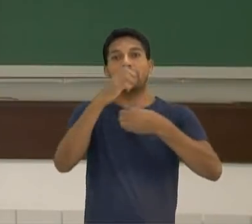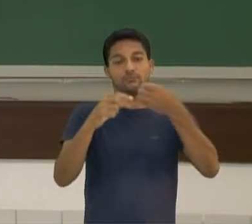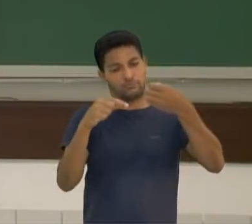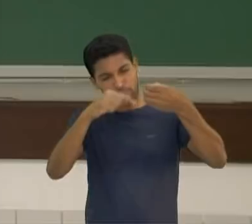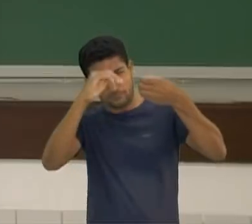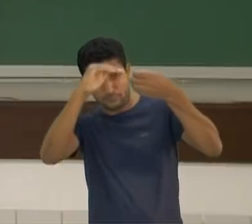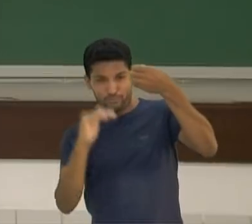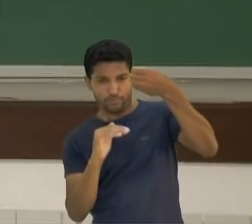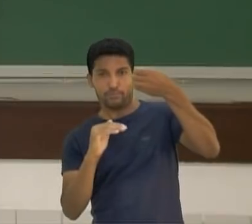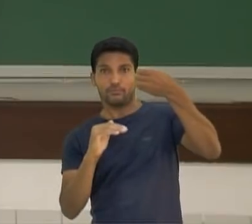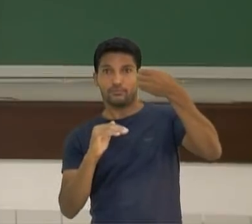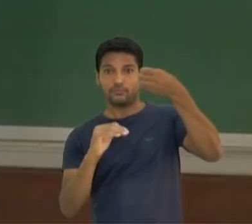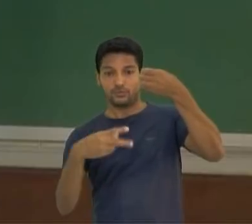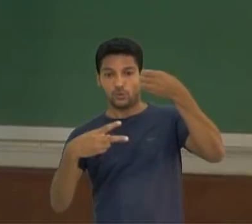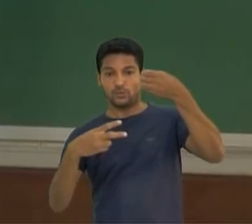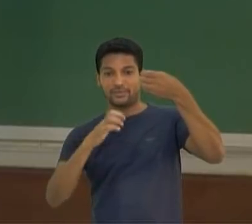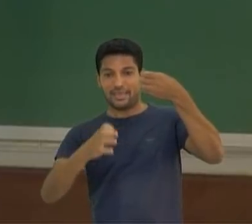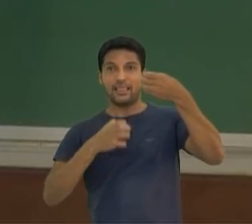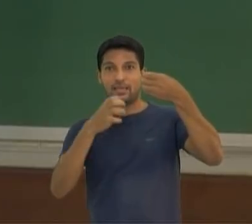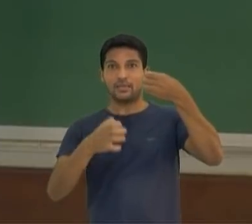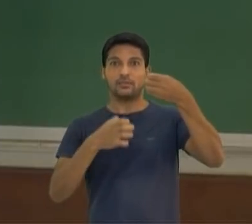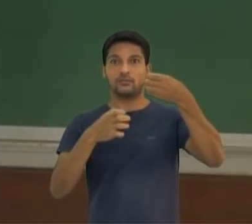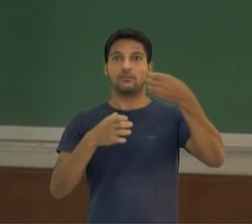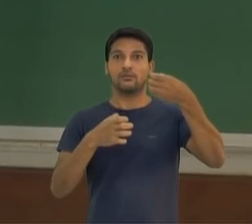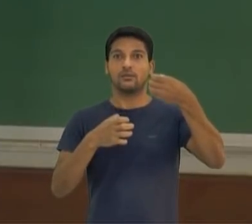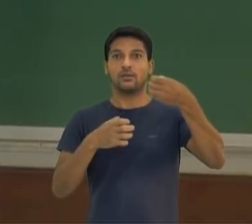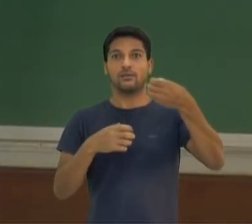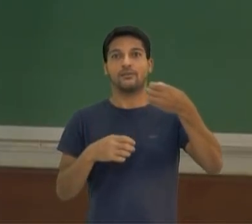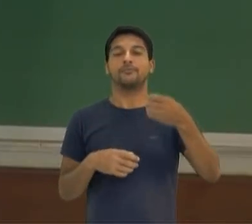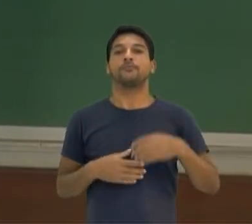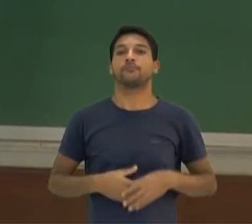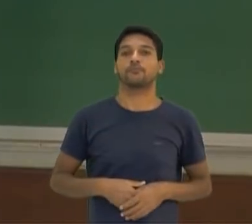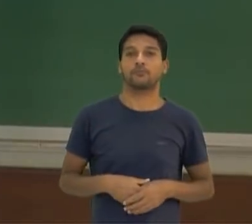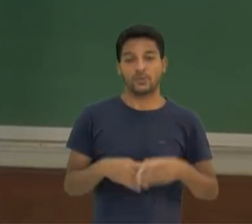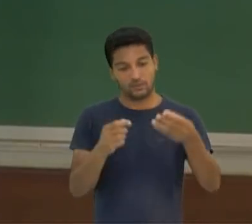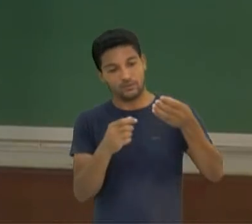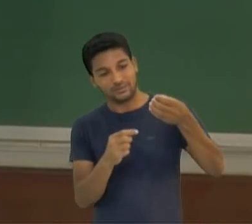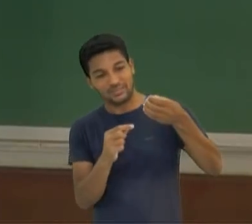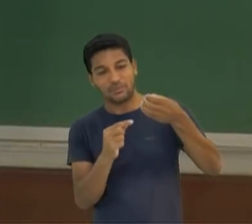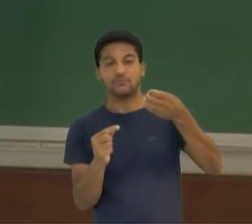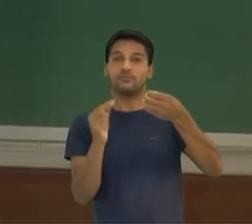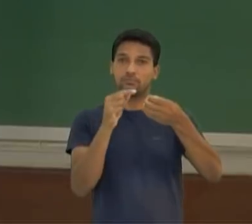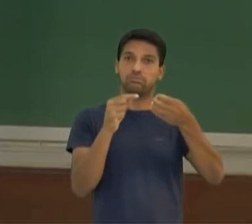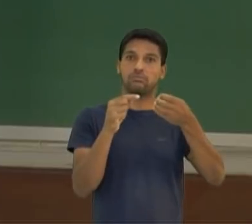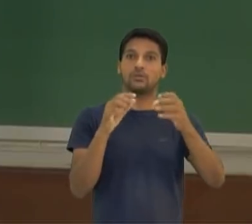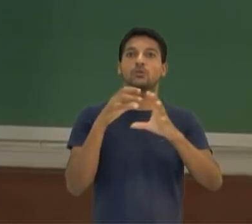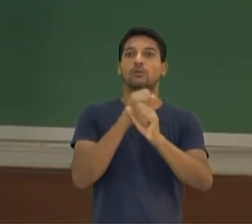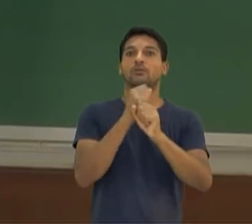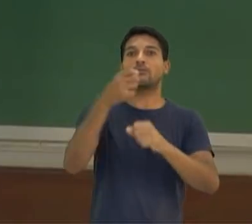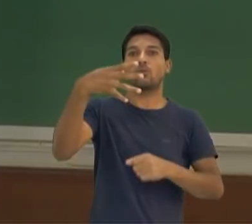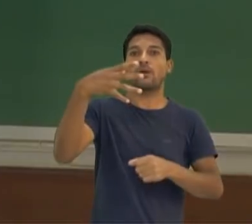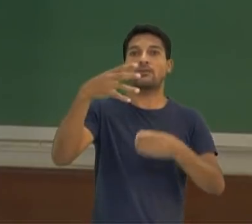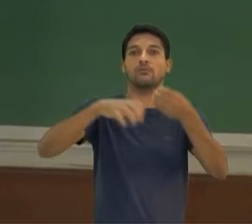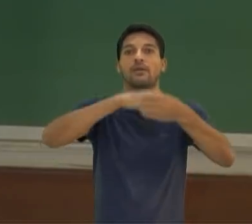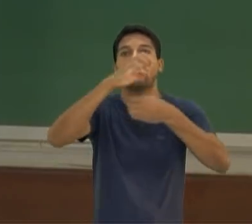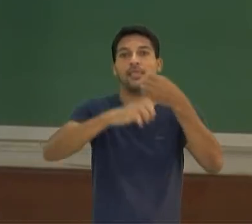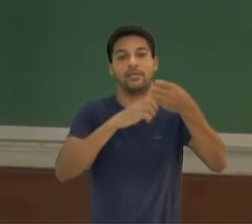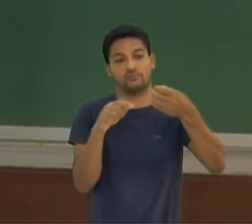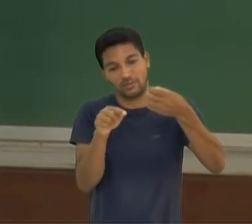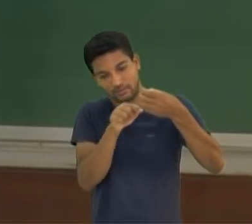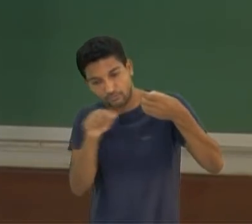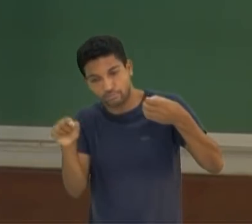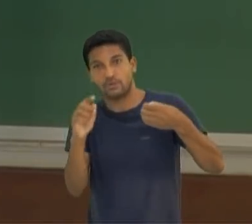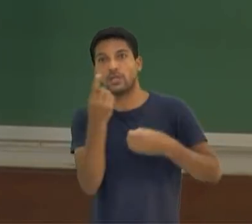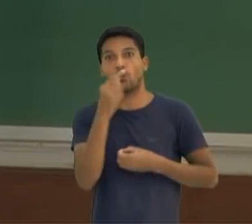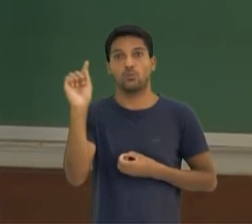elétrons, totalizando 4. Família 4A, 4 elétrons na última camada eletrônica, certo? E